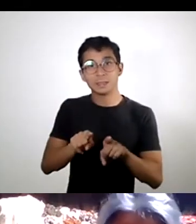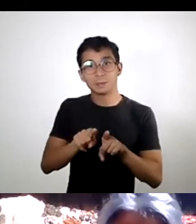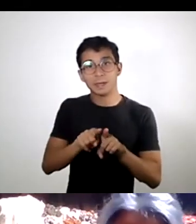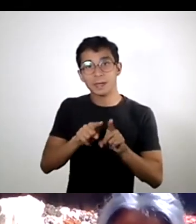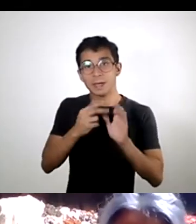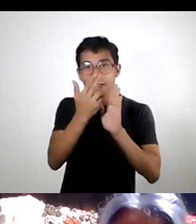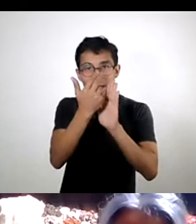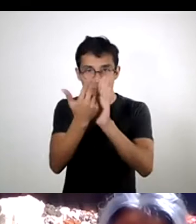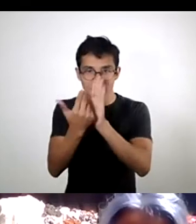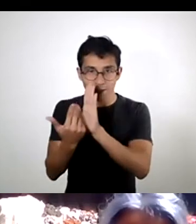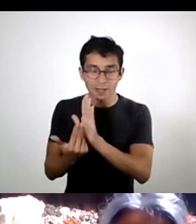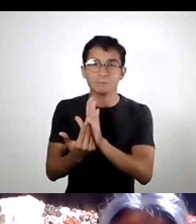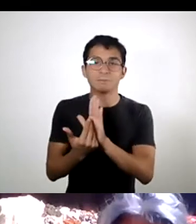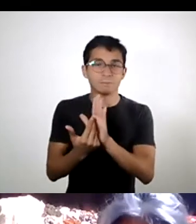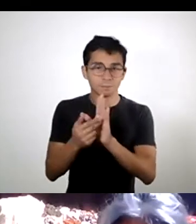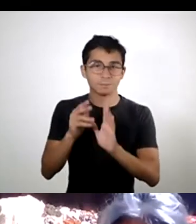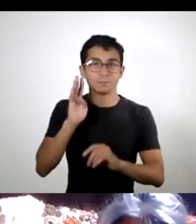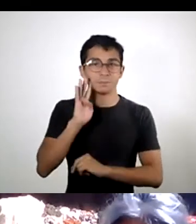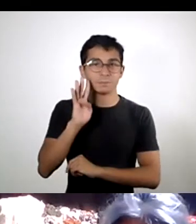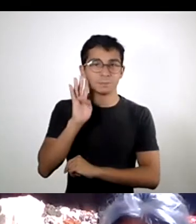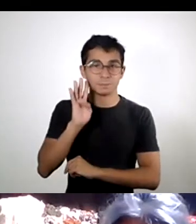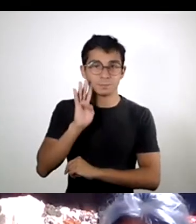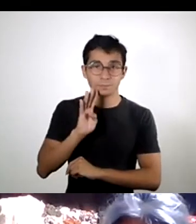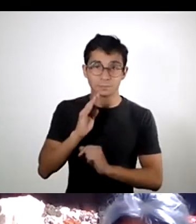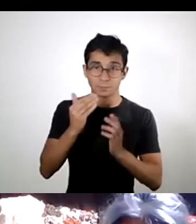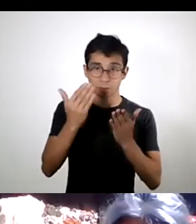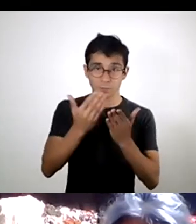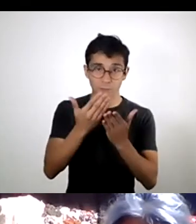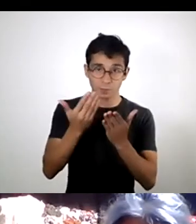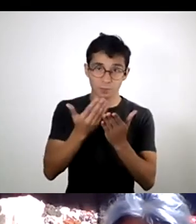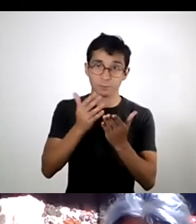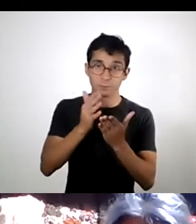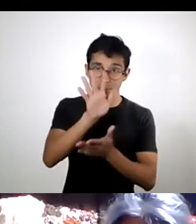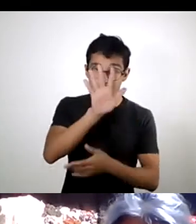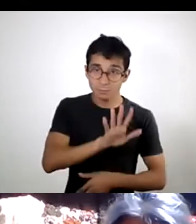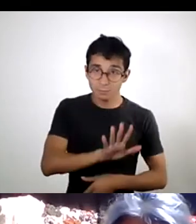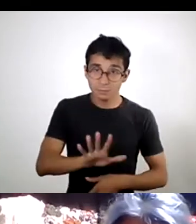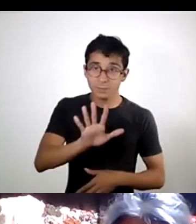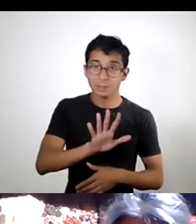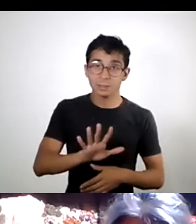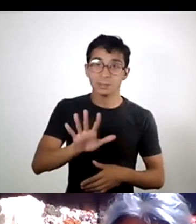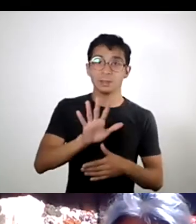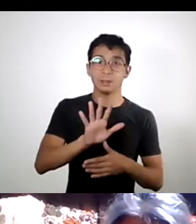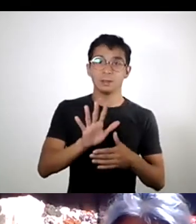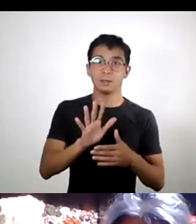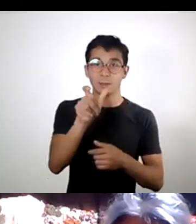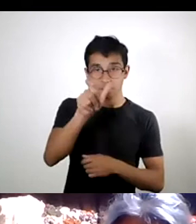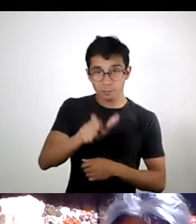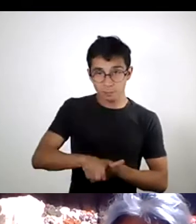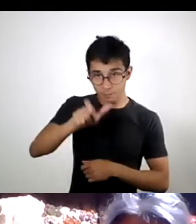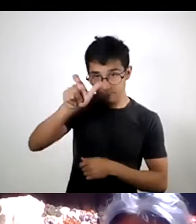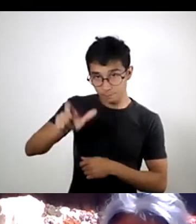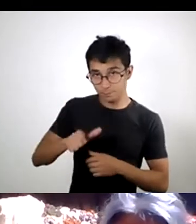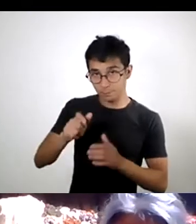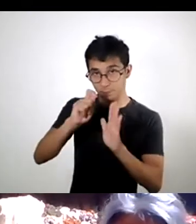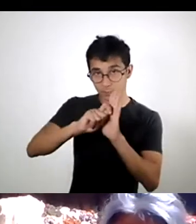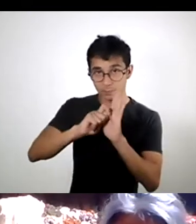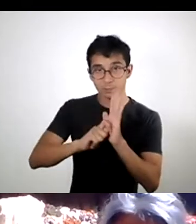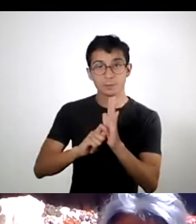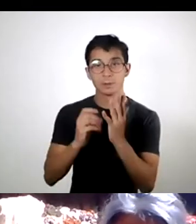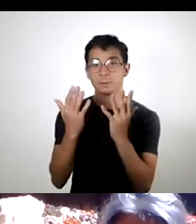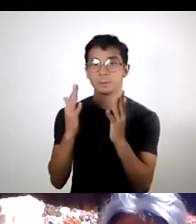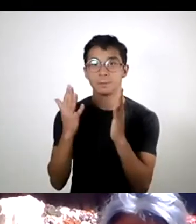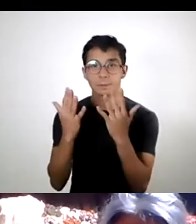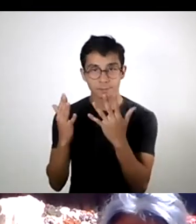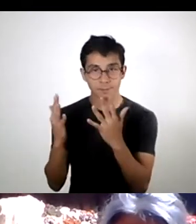bacana. O livro num todo, né? Eu queria, assim, parabenizar as autoras aí